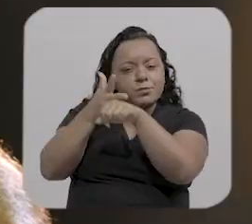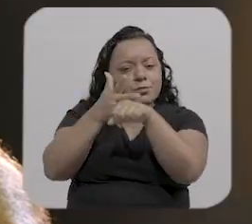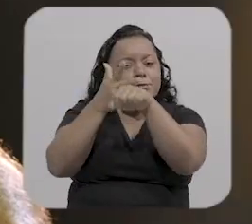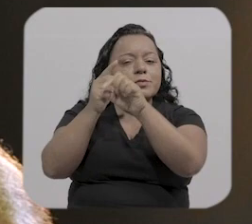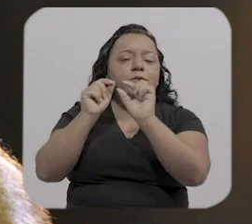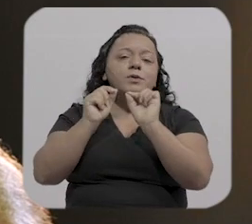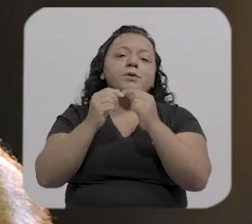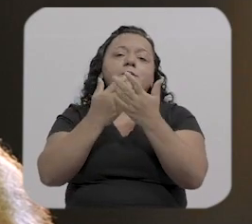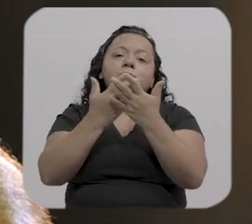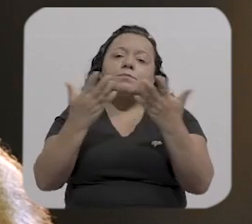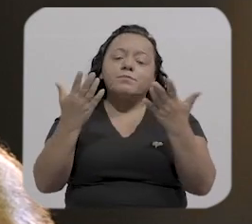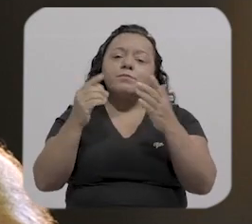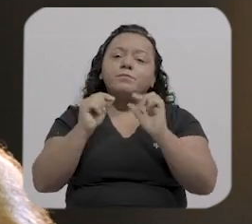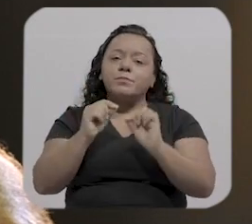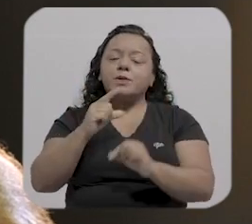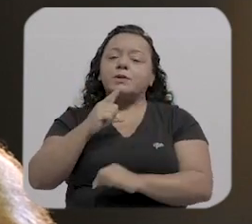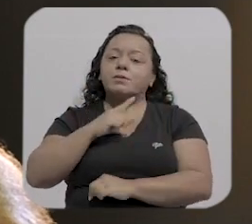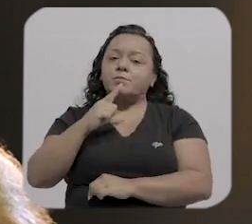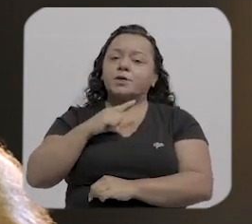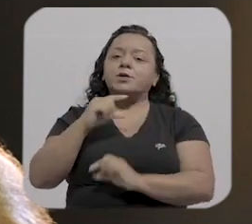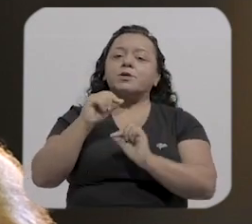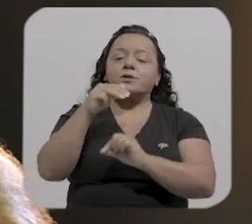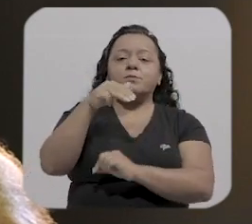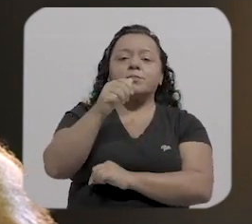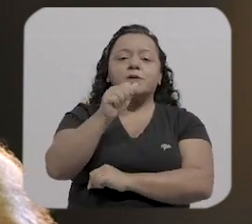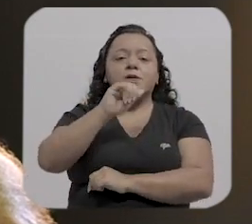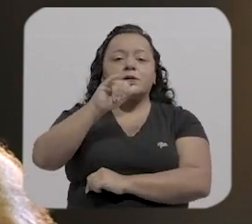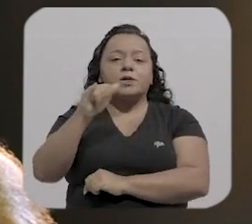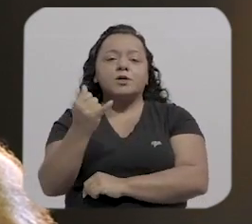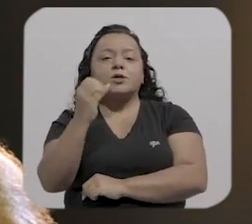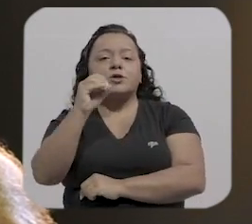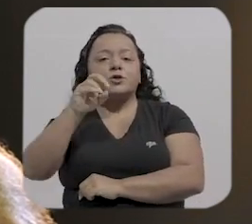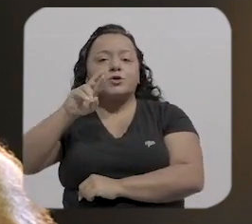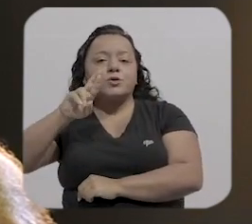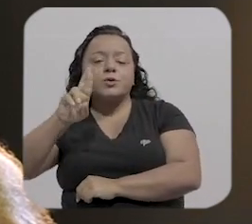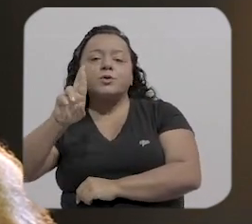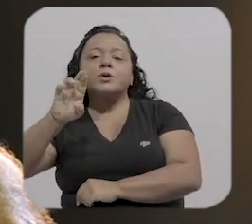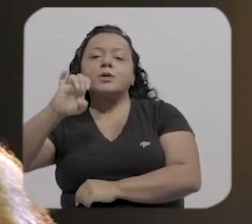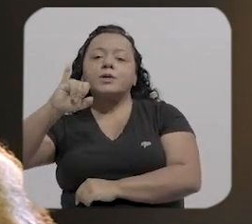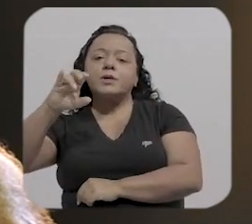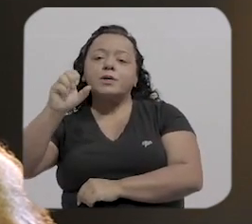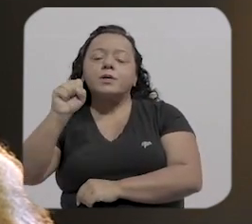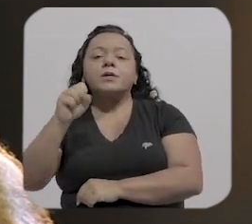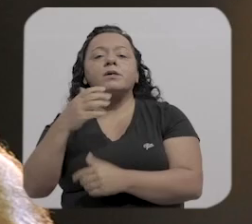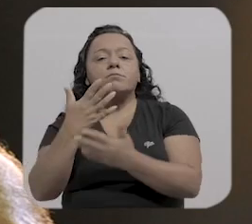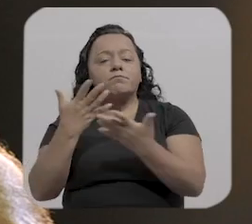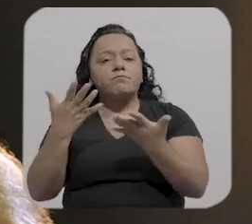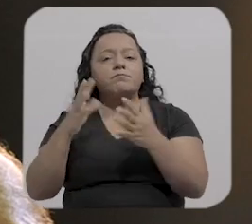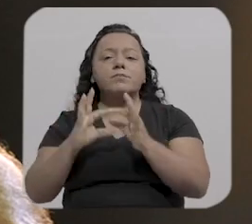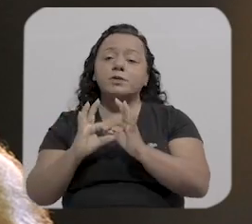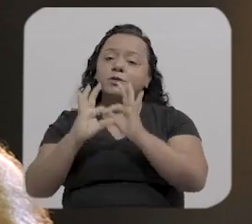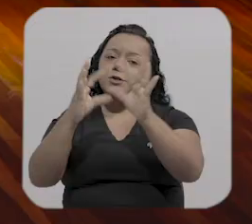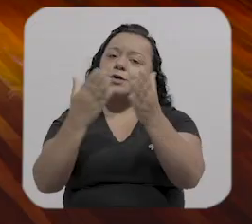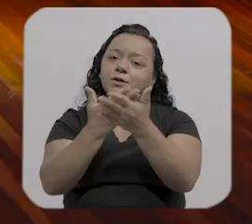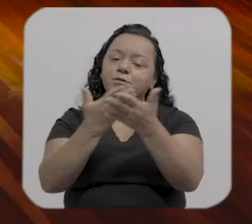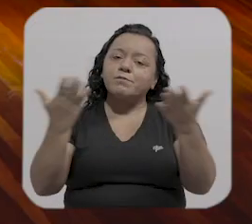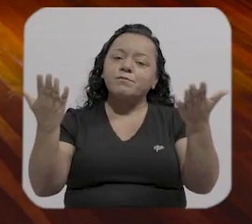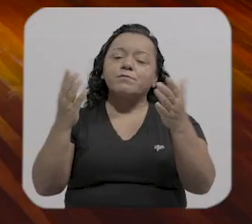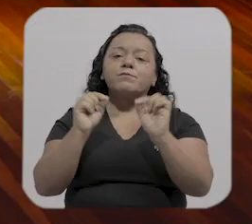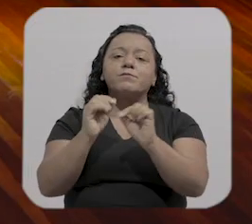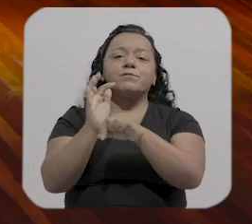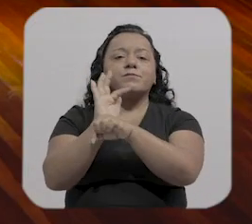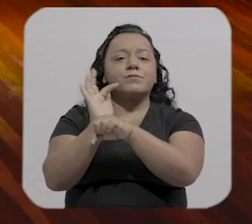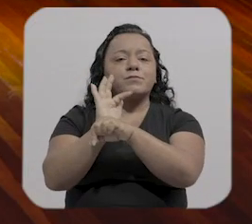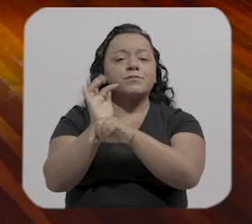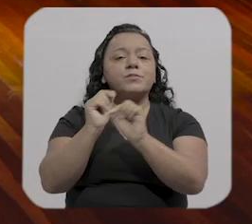audiovisual. O Major Reis. Cara, o Major Reis foi umas pessoas que deixaram filmes, né? O deixaram